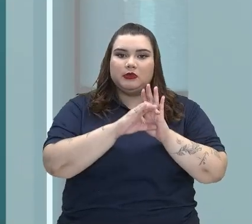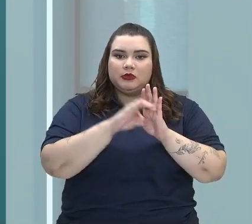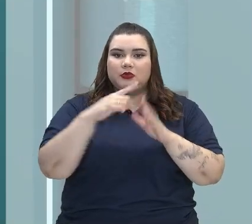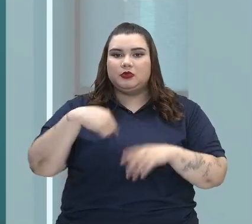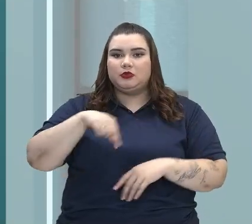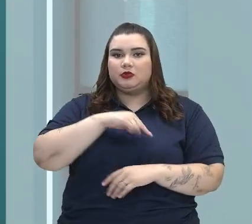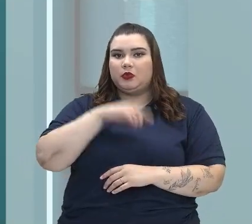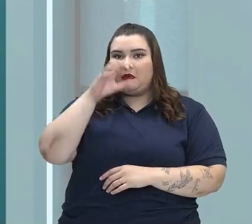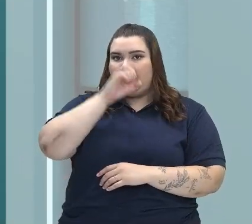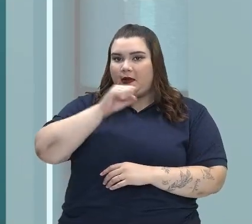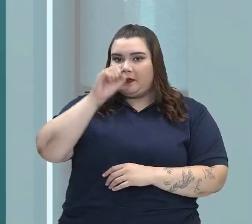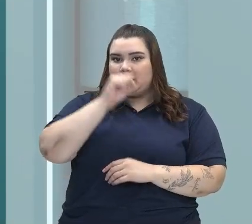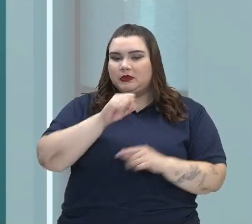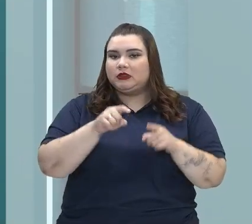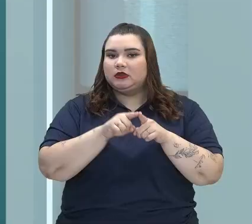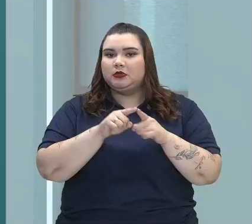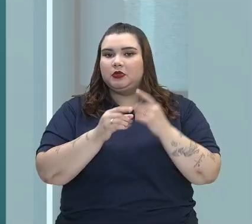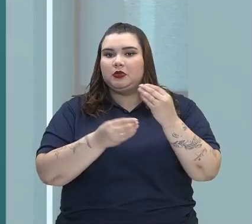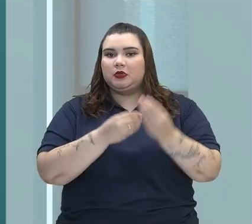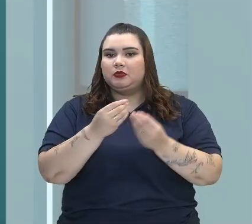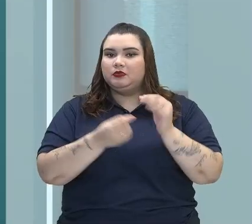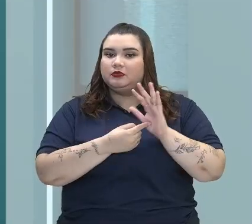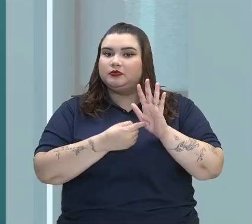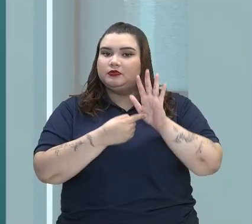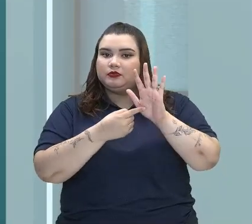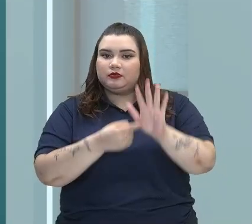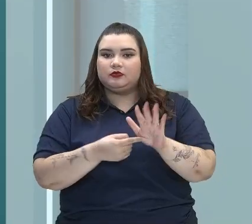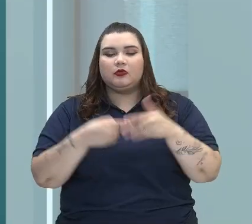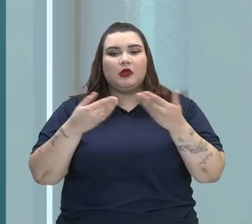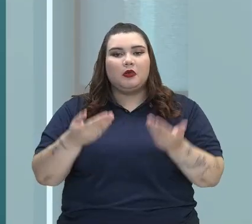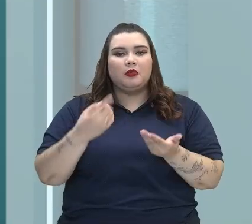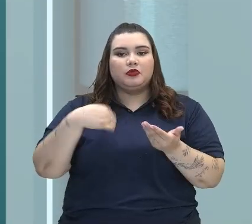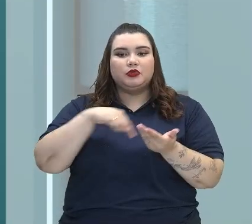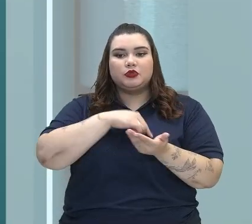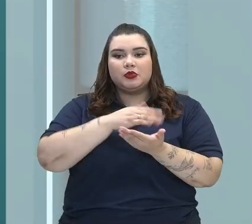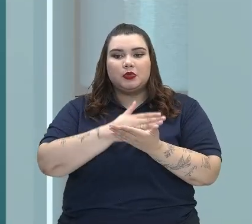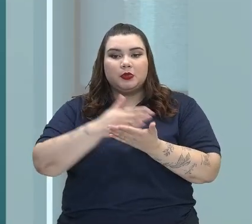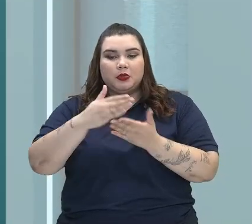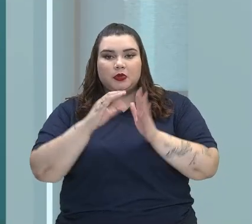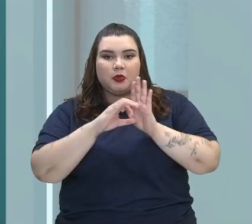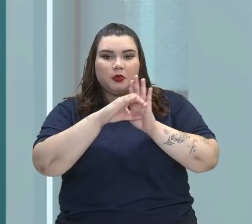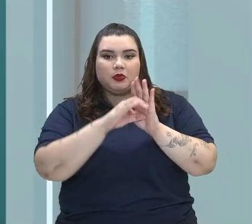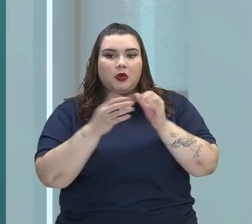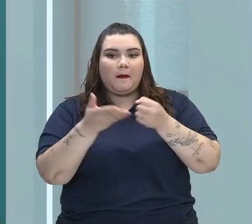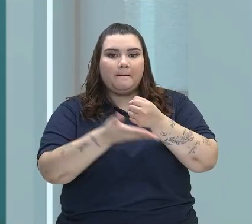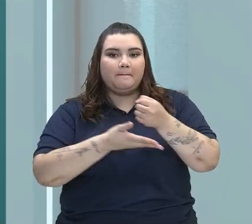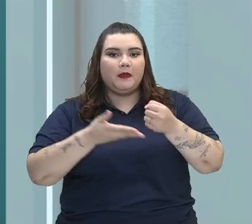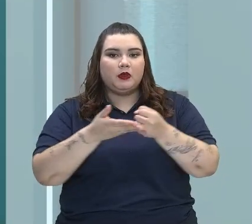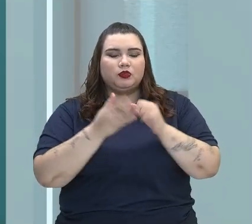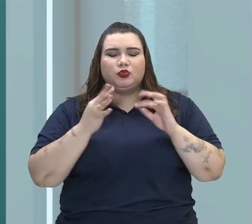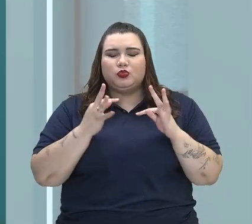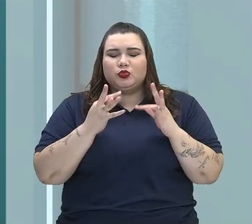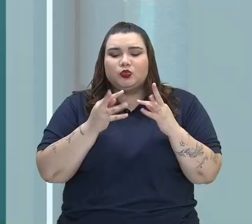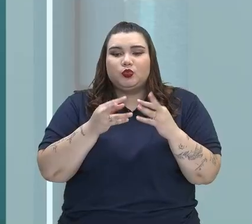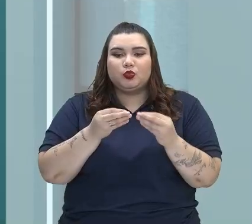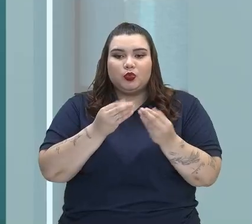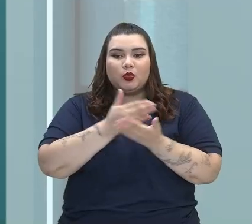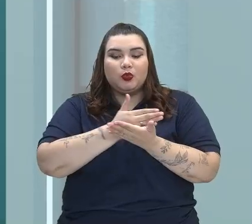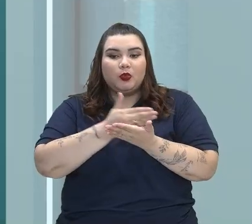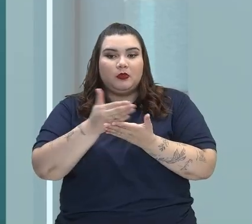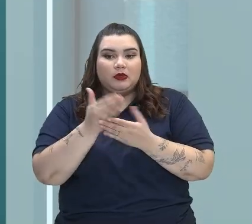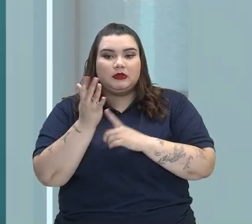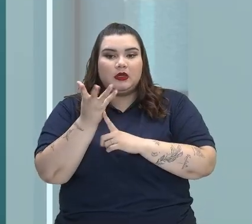foram apresentados. E aí, nós vamos começar com o conceito básico, onde tudo se inicia nas